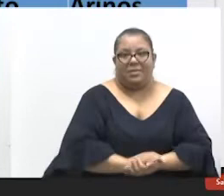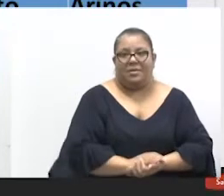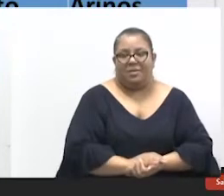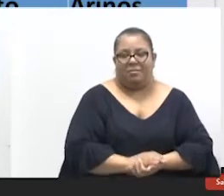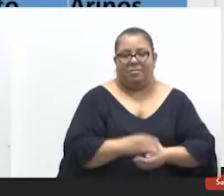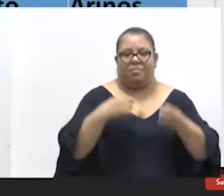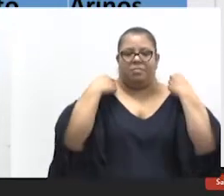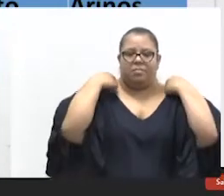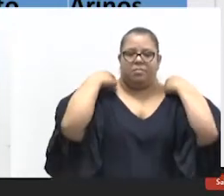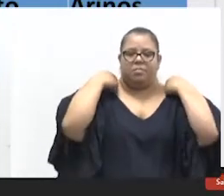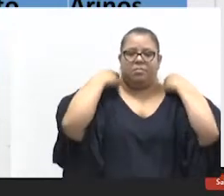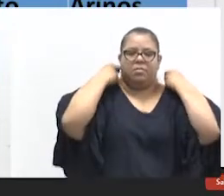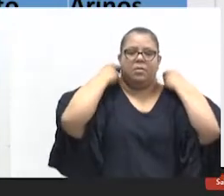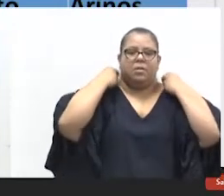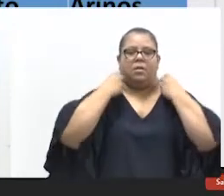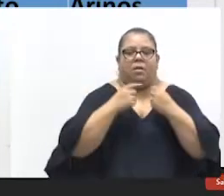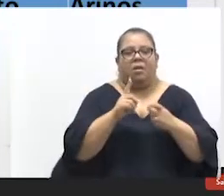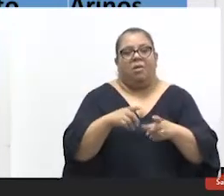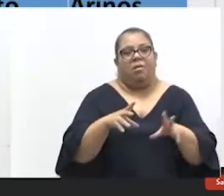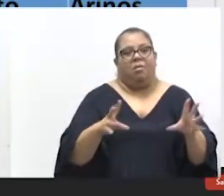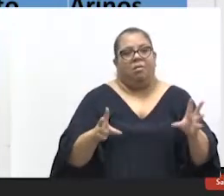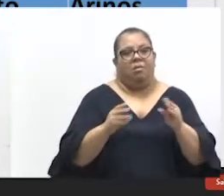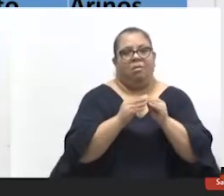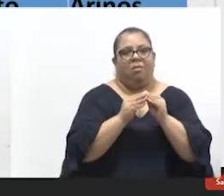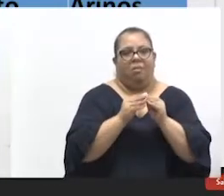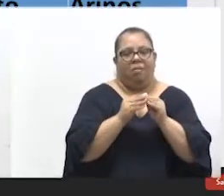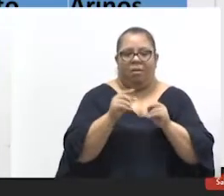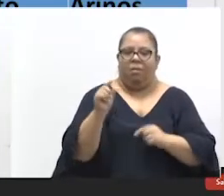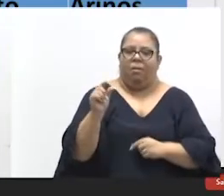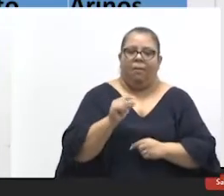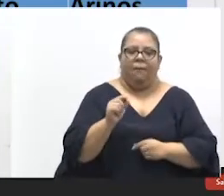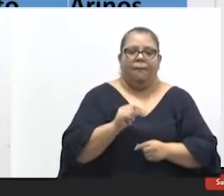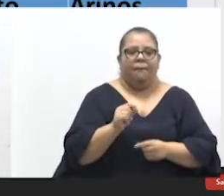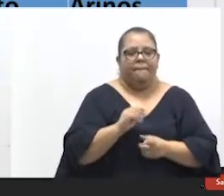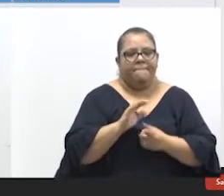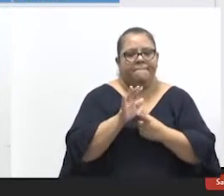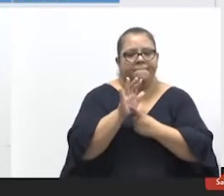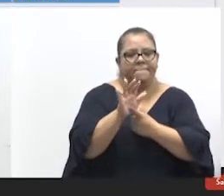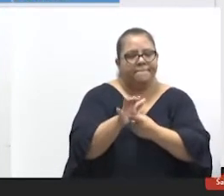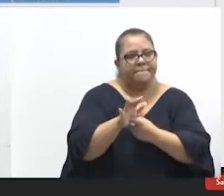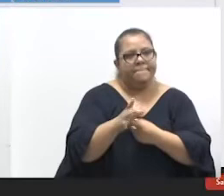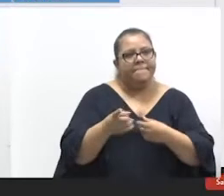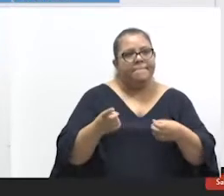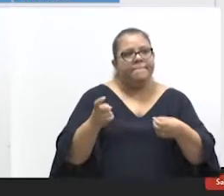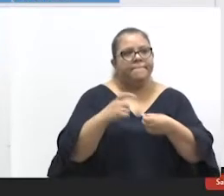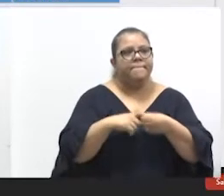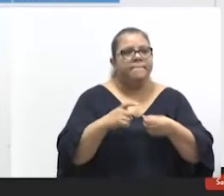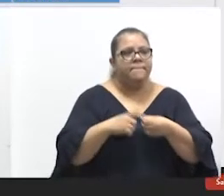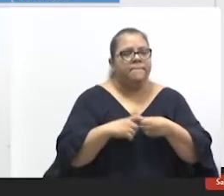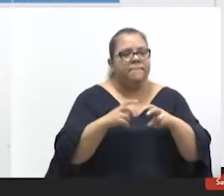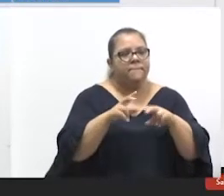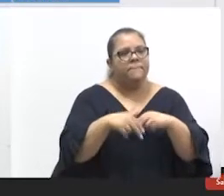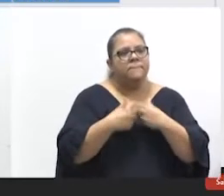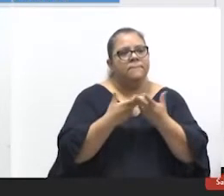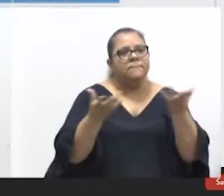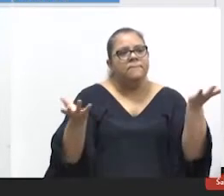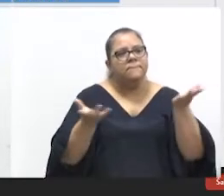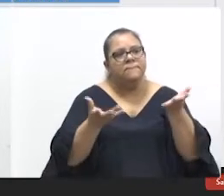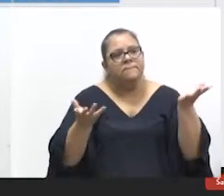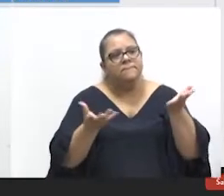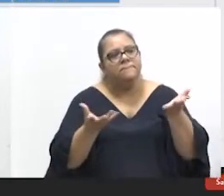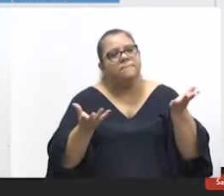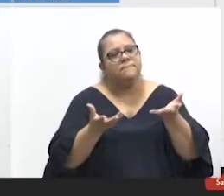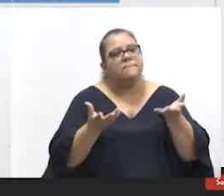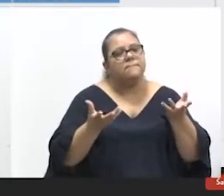Foi uma redução expressiva, pode passar. E a retomada, então, que é claro que aquela